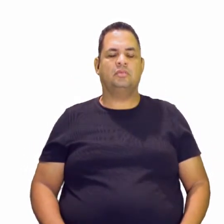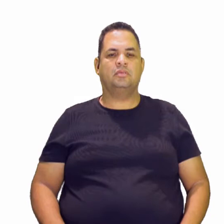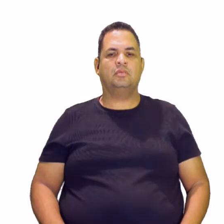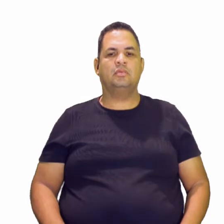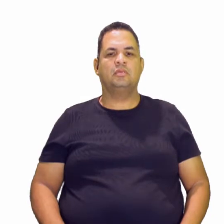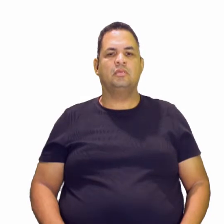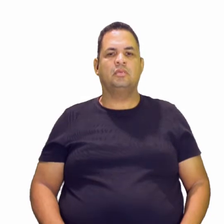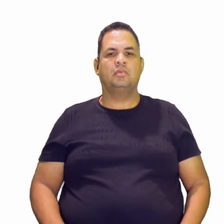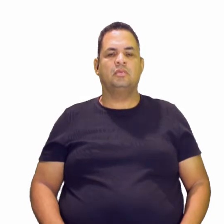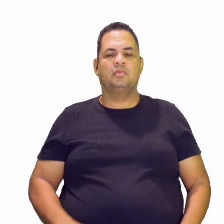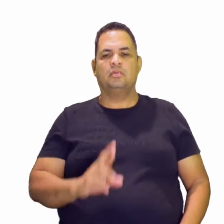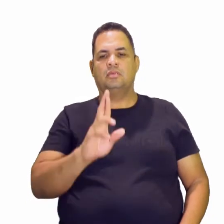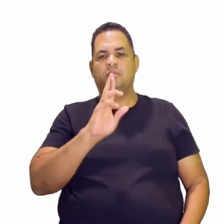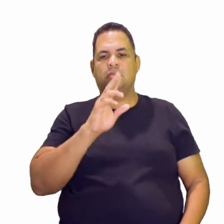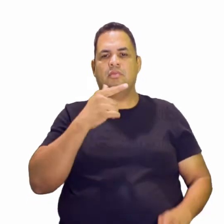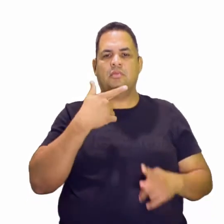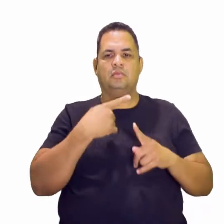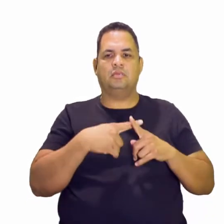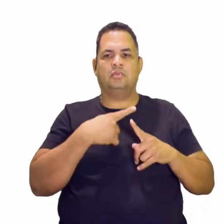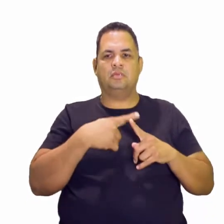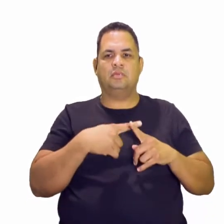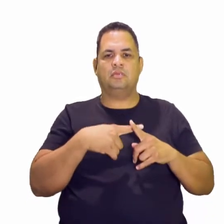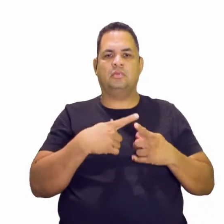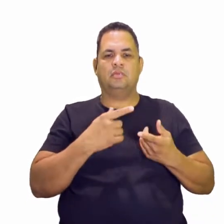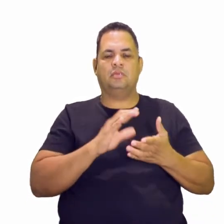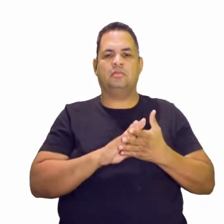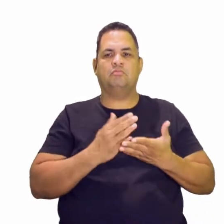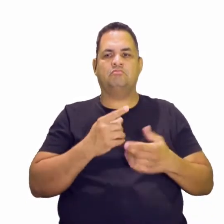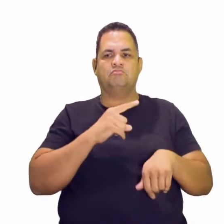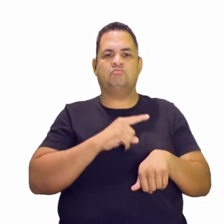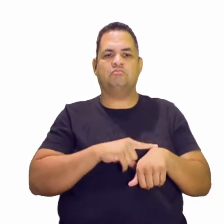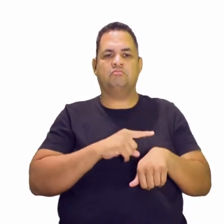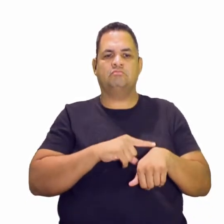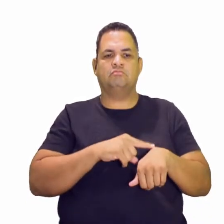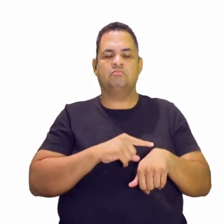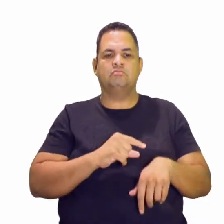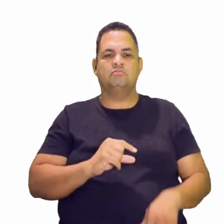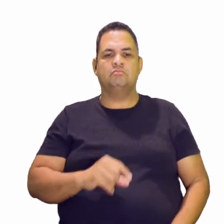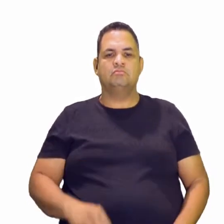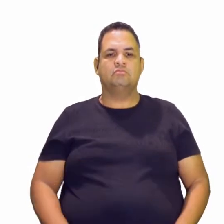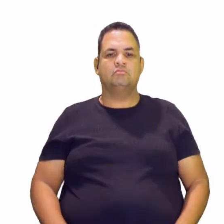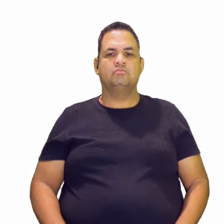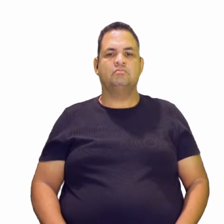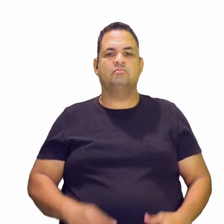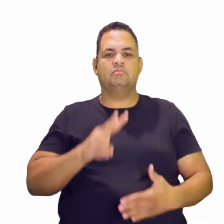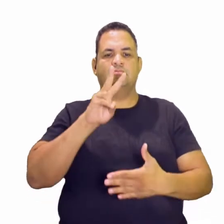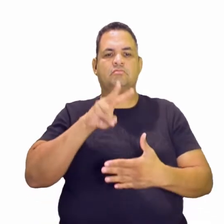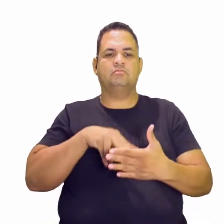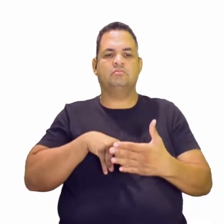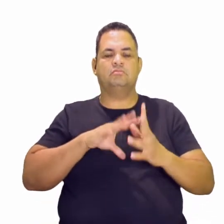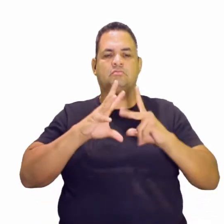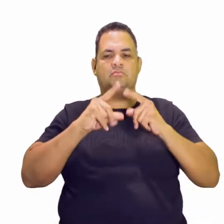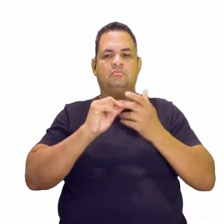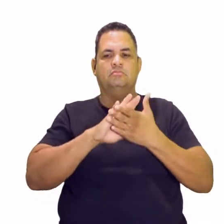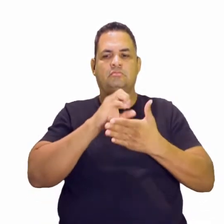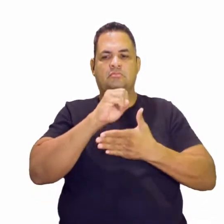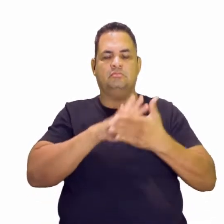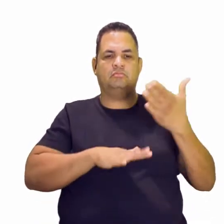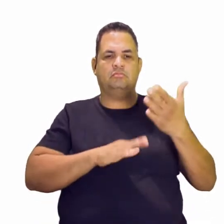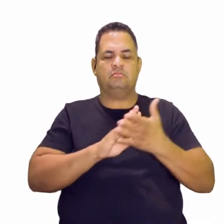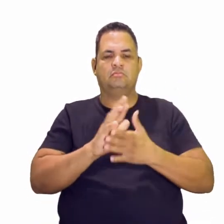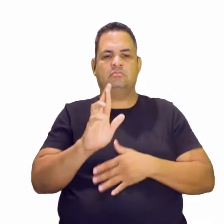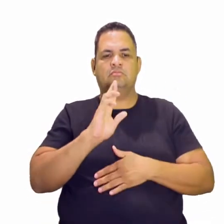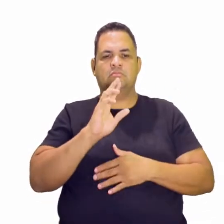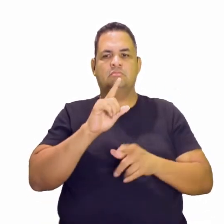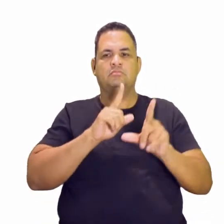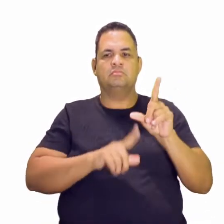a resposta, porque o tempo não pode ser pouco, né, para ler todas as alternativas. Então,